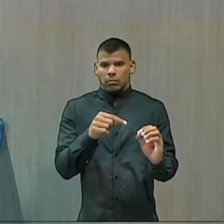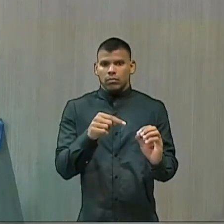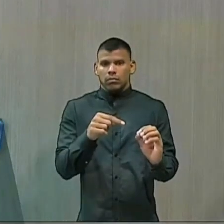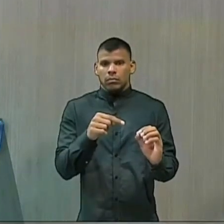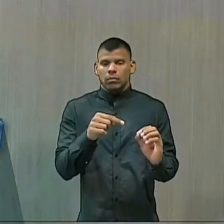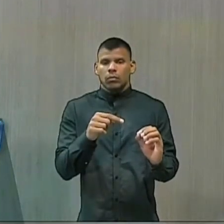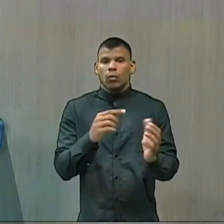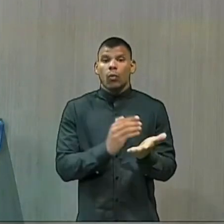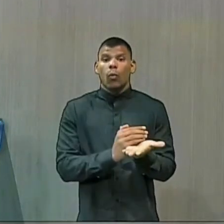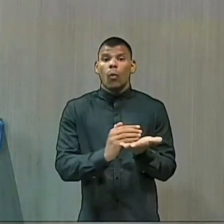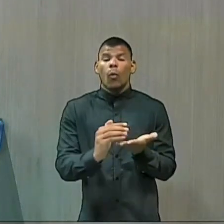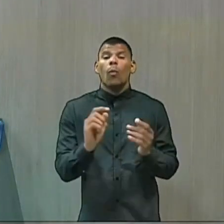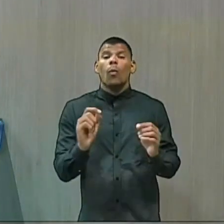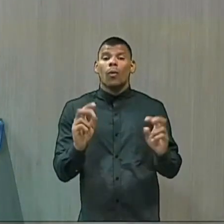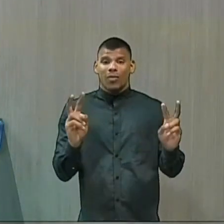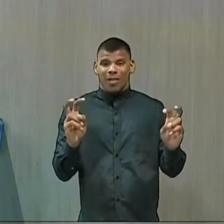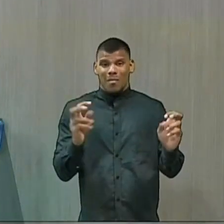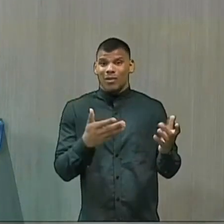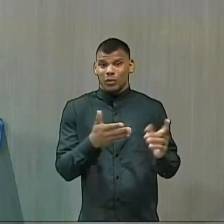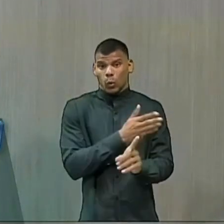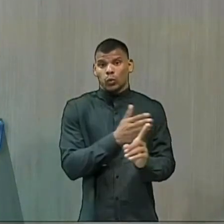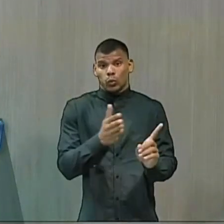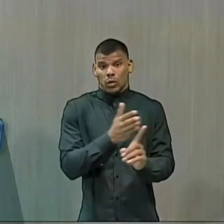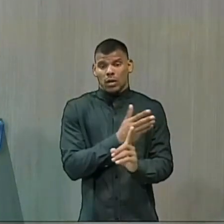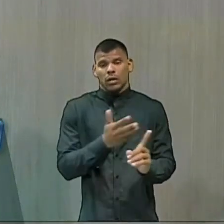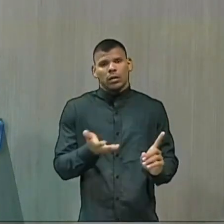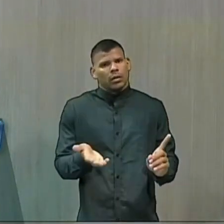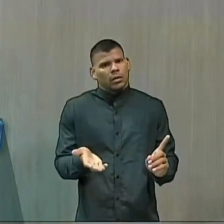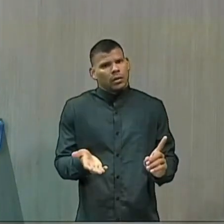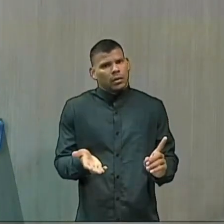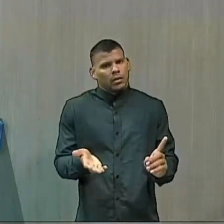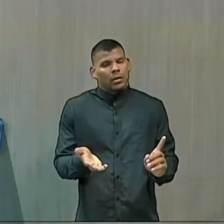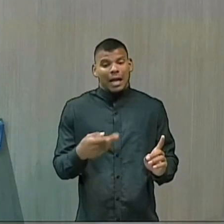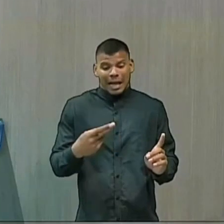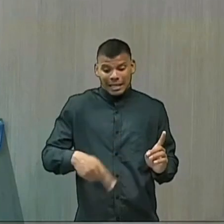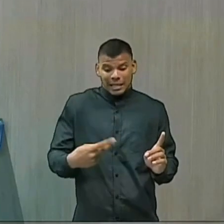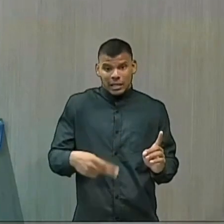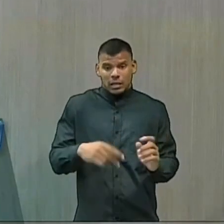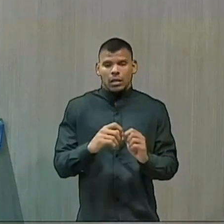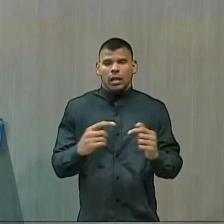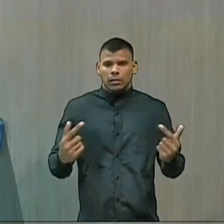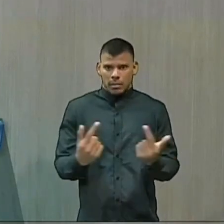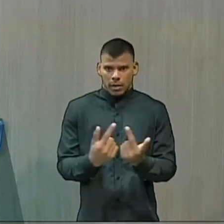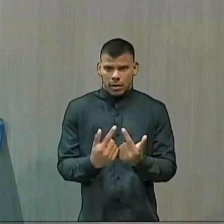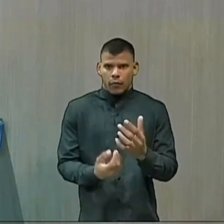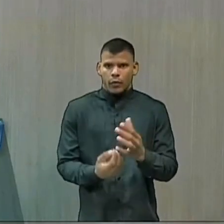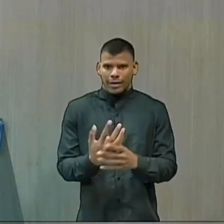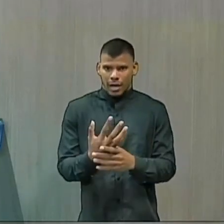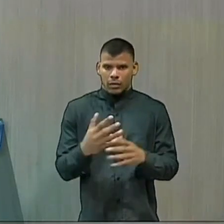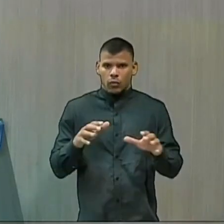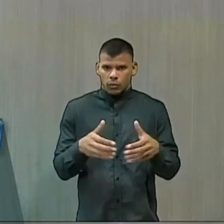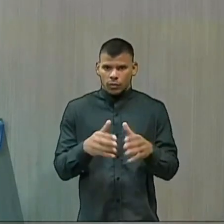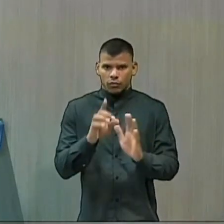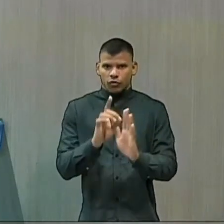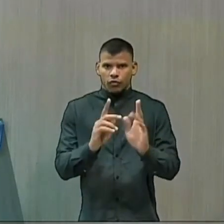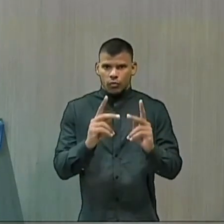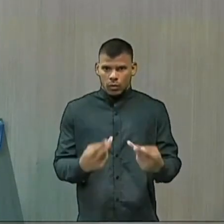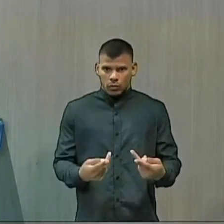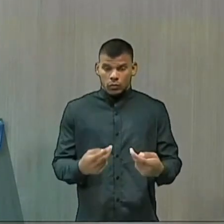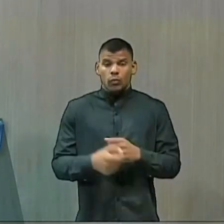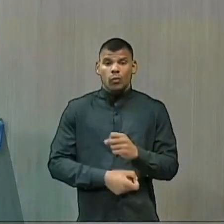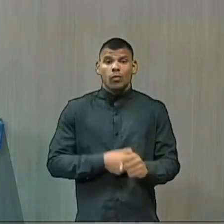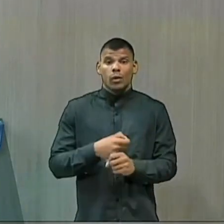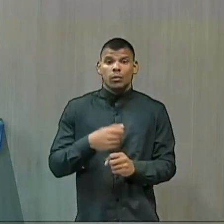A Comissão de Direitos Humanos da Assembleia do Ceará, ela foi criada no final dos anos 90 como uma comissão permanente. Teve